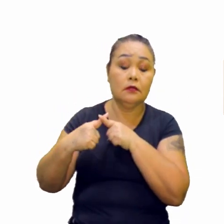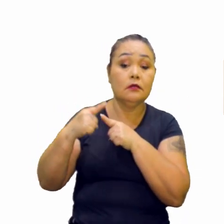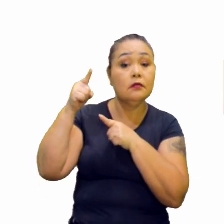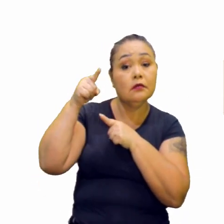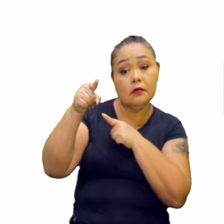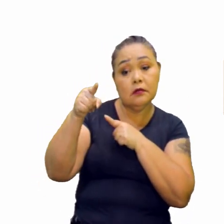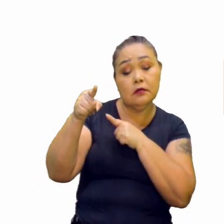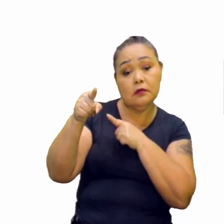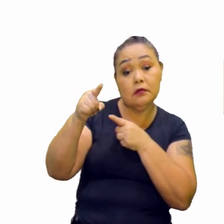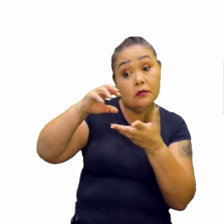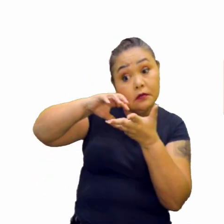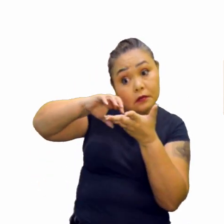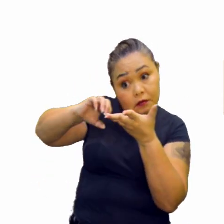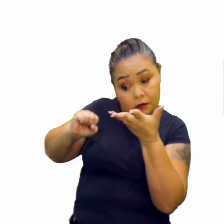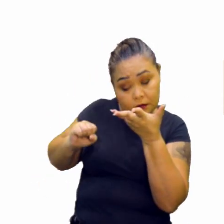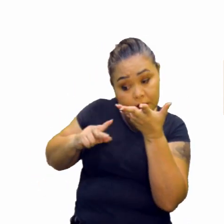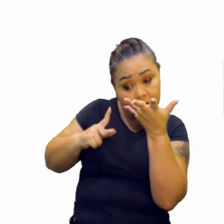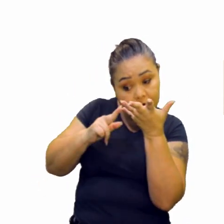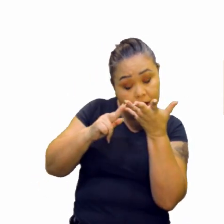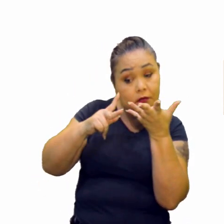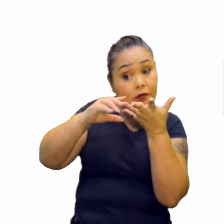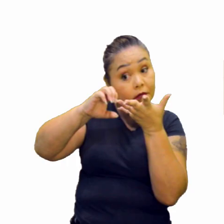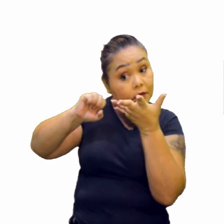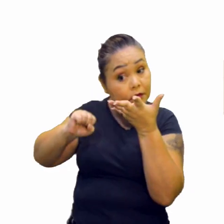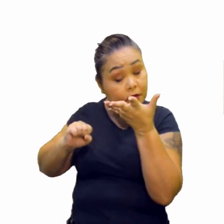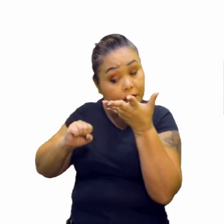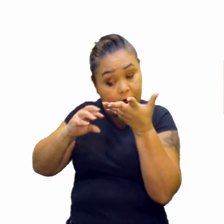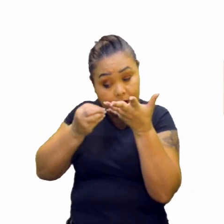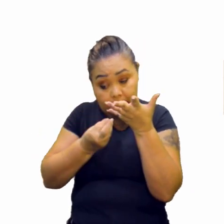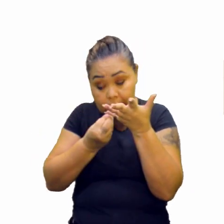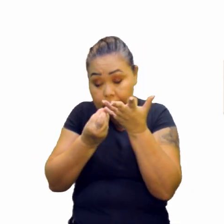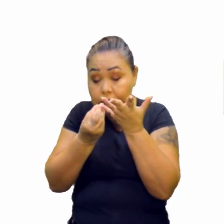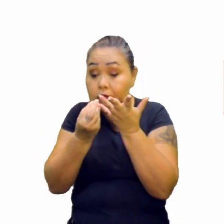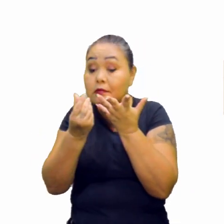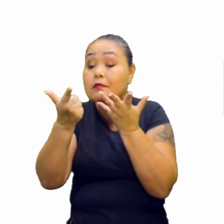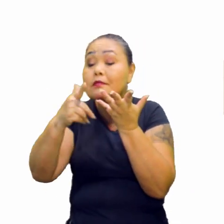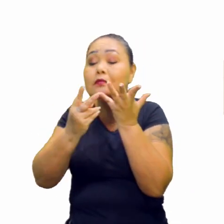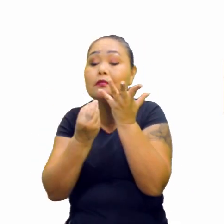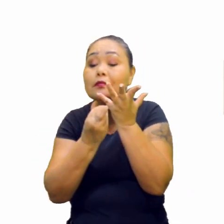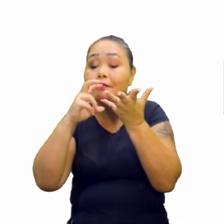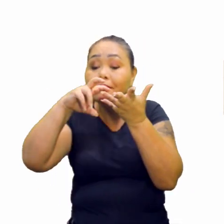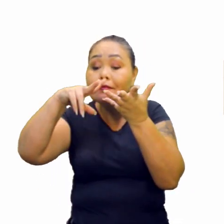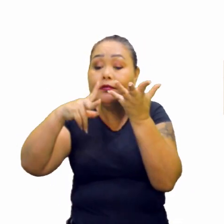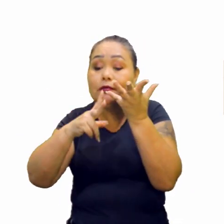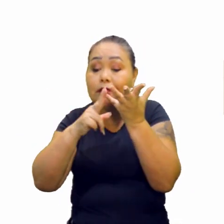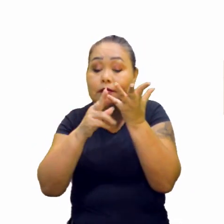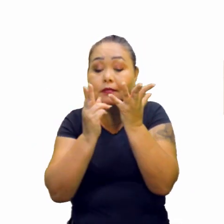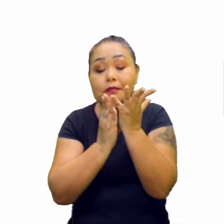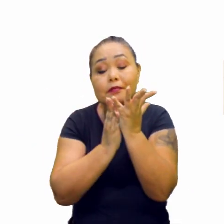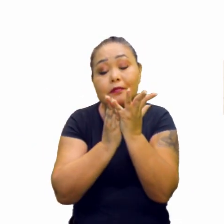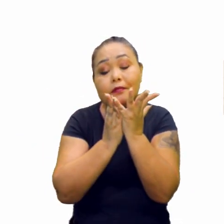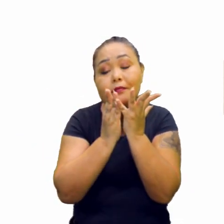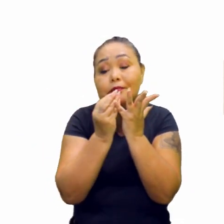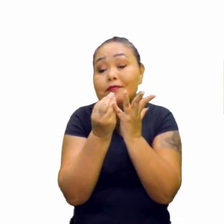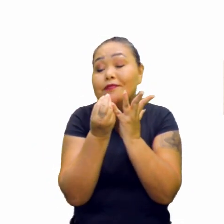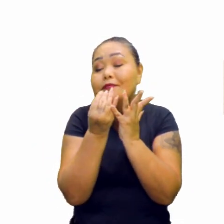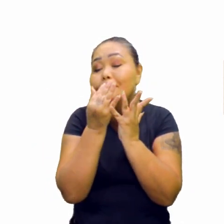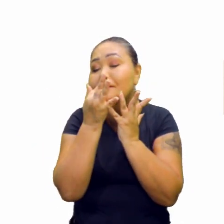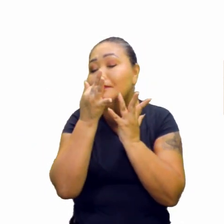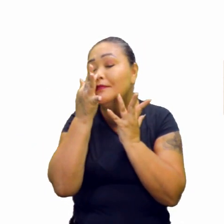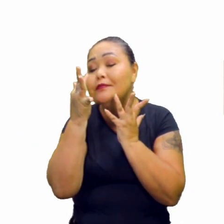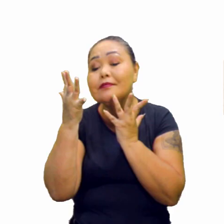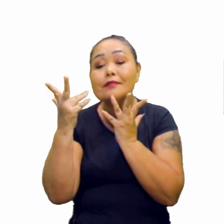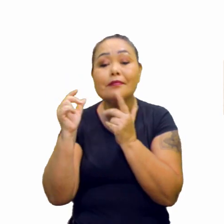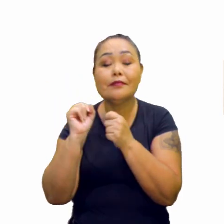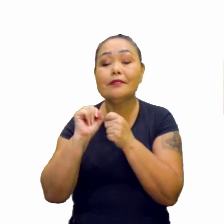tira uma parte do vegetal para induzir outra. Então, ela é meio parcial. Eu não gosto muito da